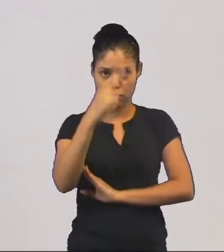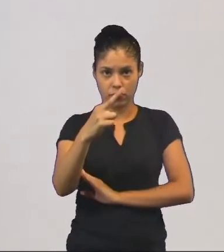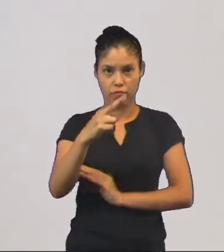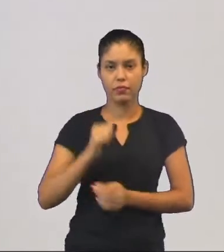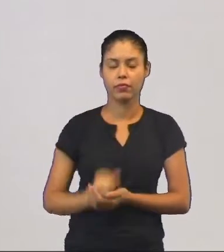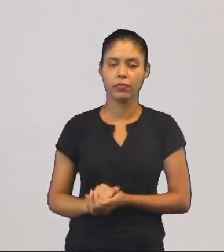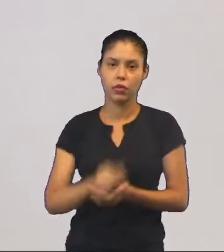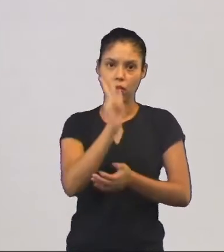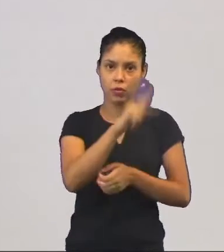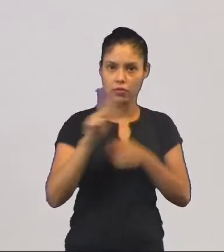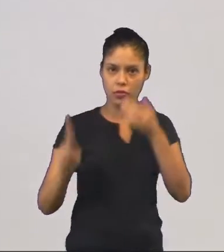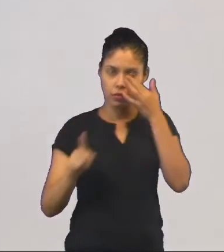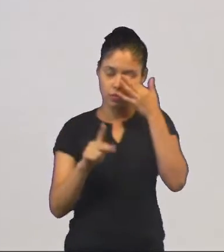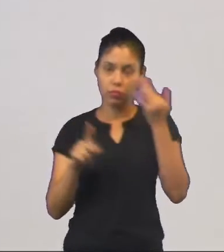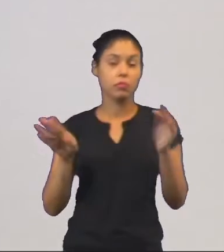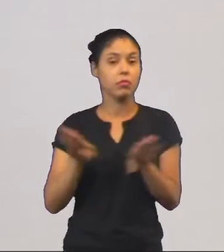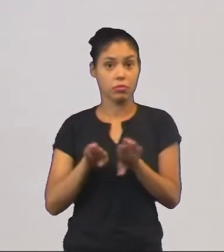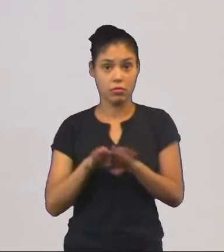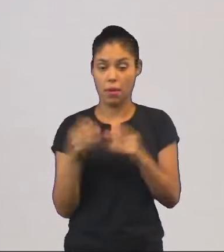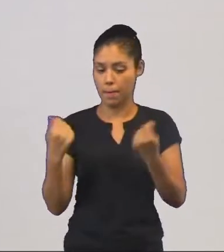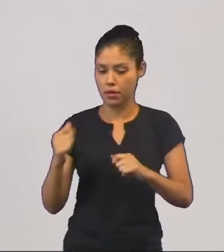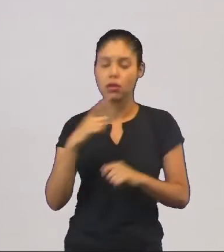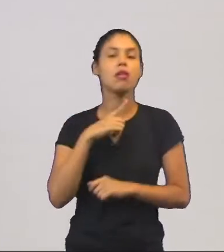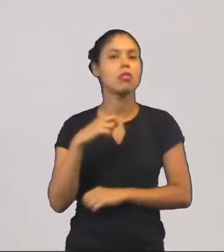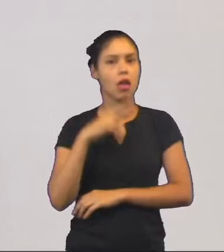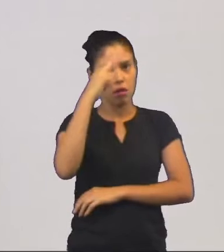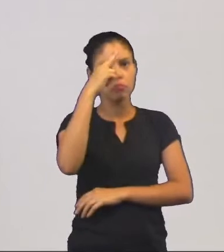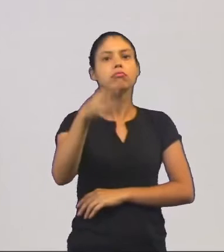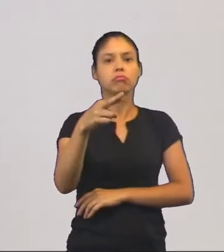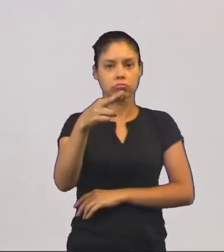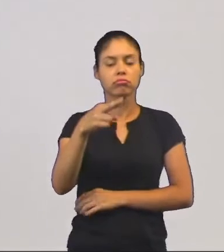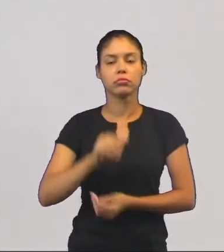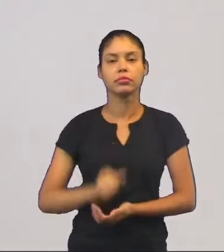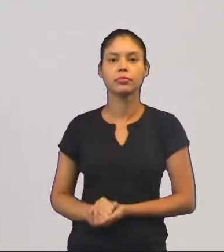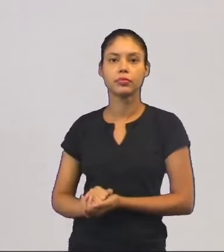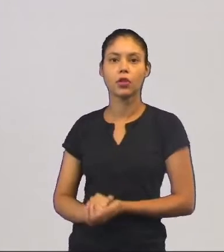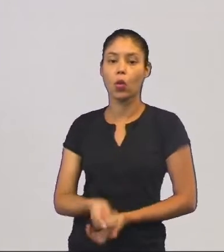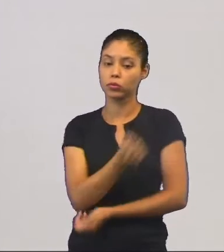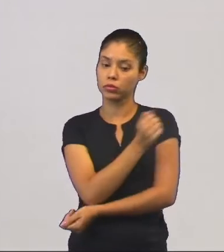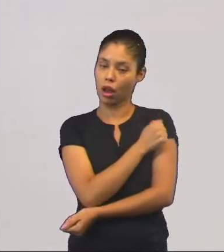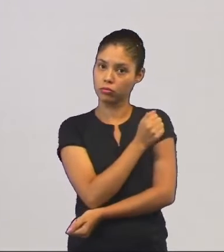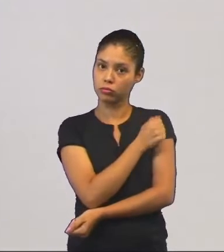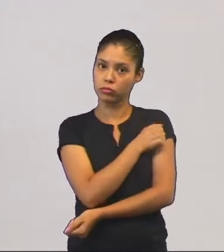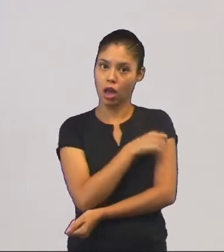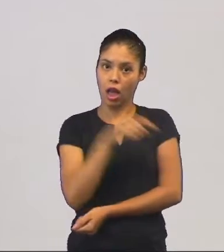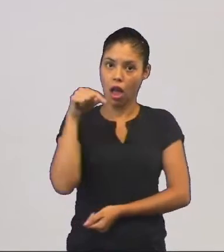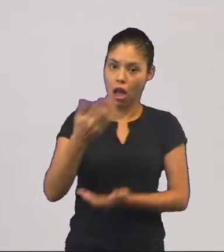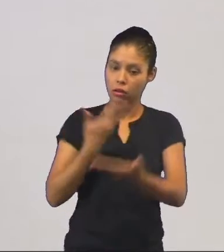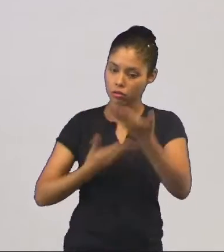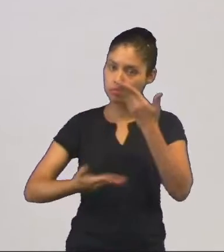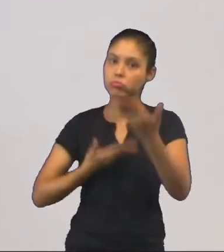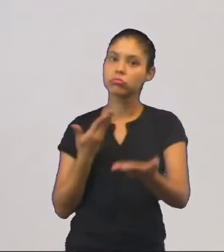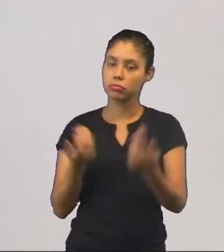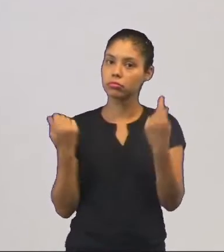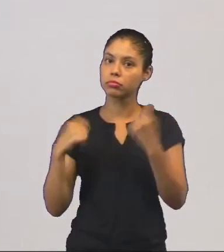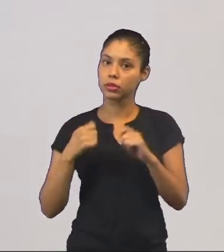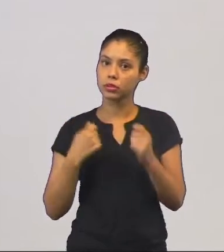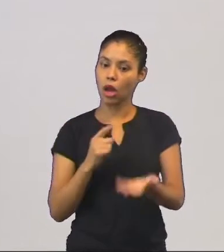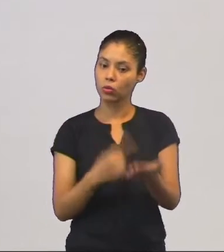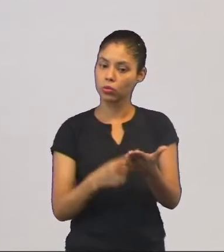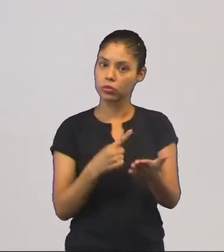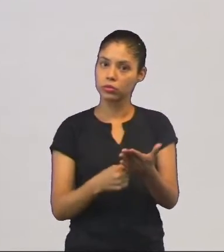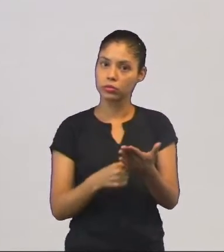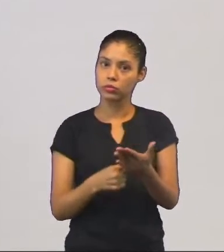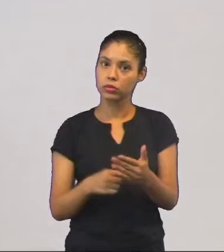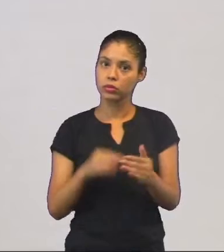autoridade. O professor, ele precisa exercer a autoridade. Os alunos, nesta relação, é que estão numa